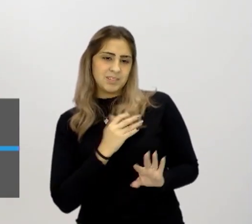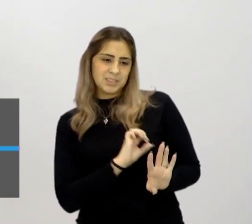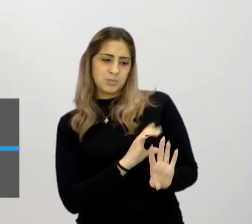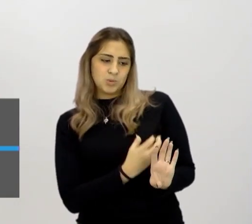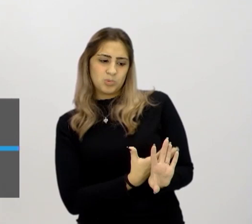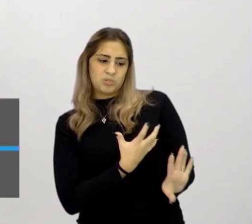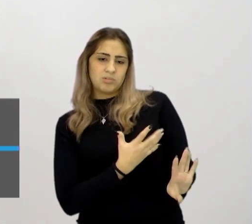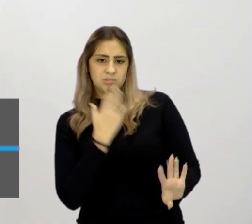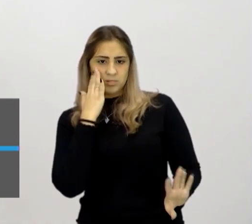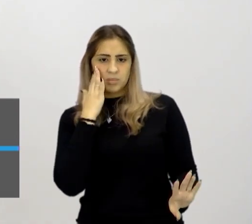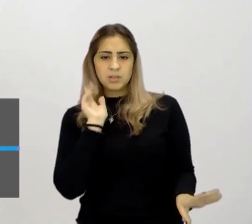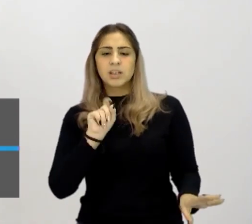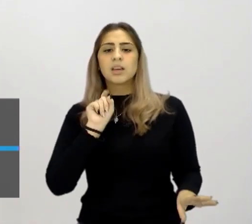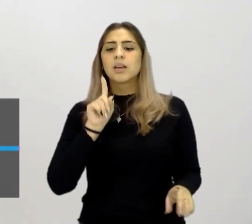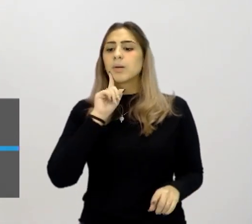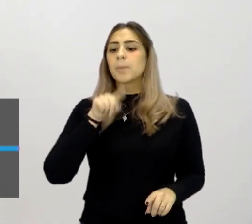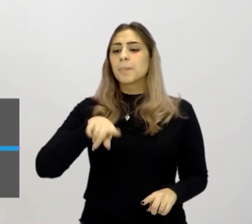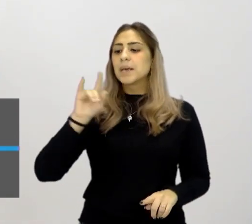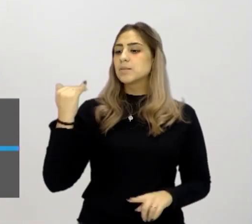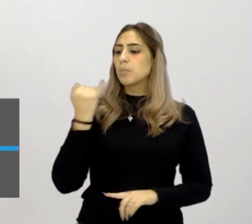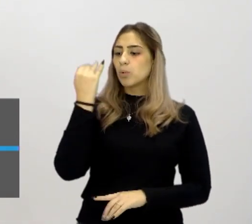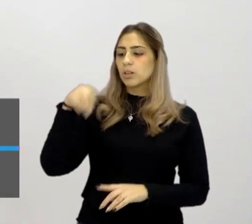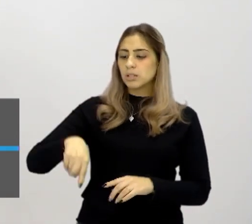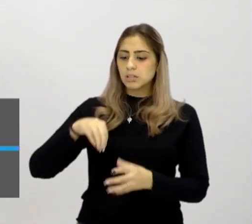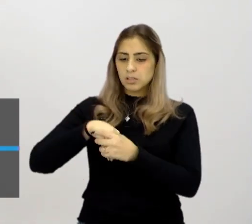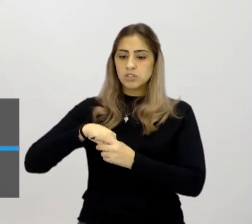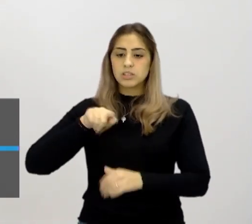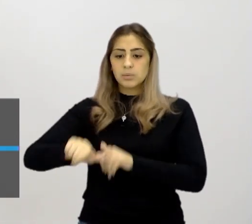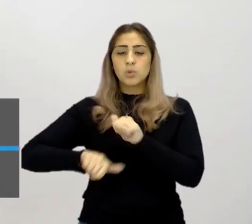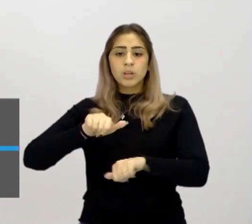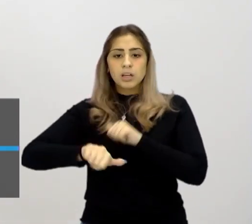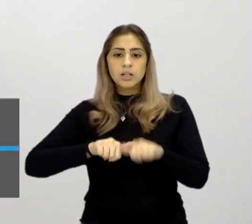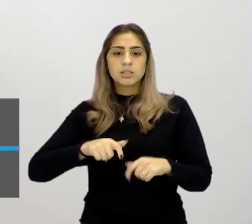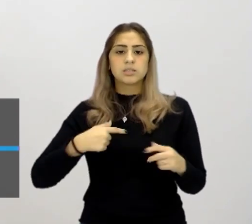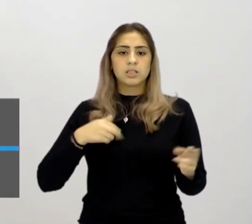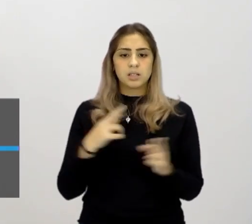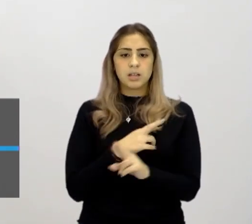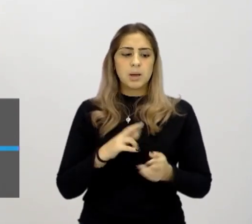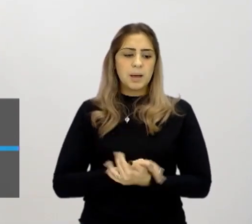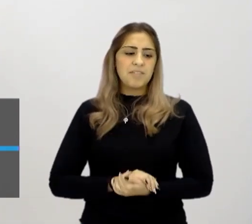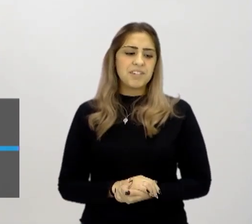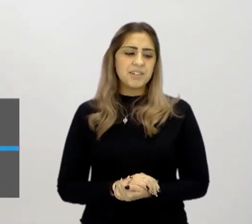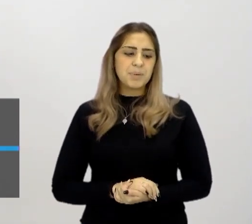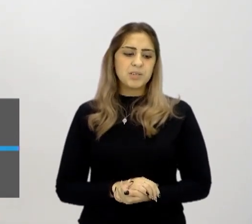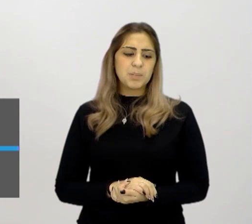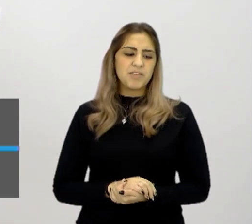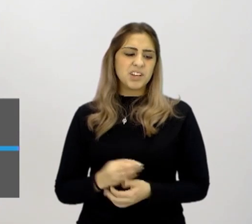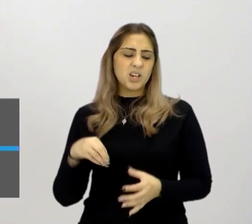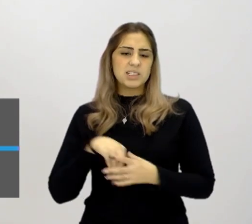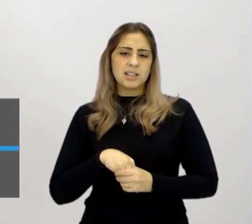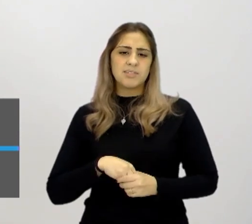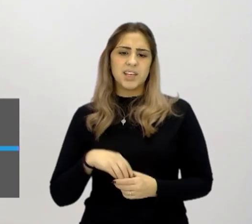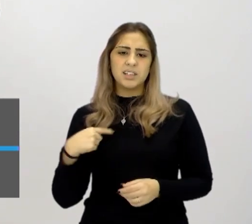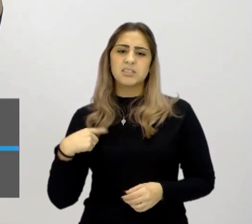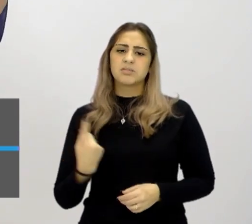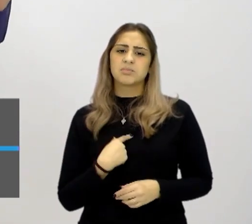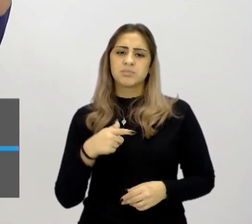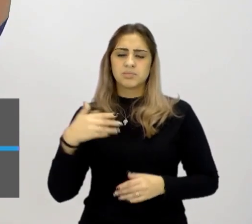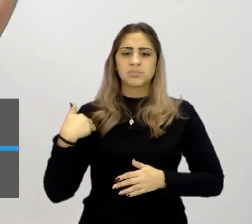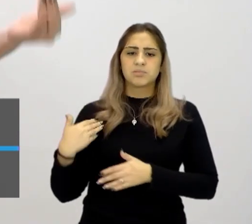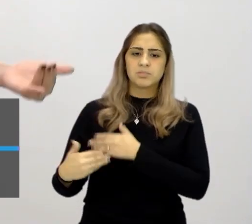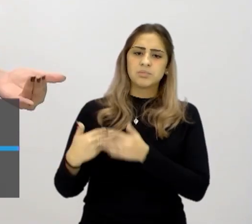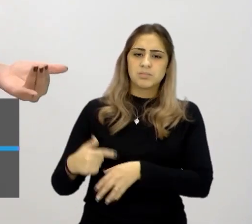os agentes mais importantes dessas mudanças e das relações econômicas? As empresas. Então, nós temos uma maior participação